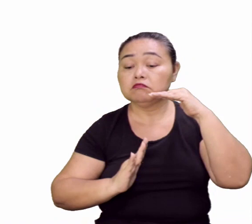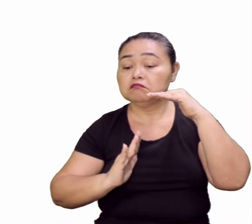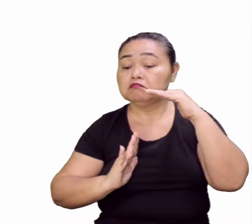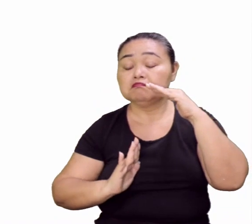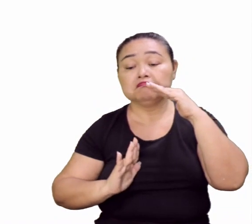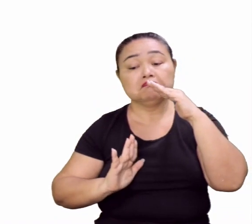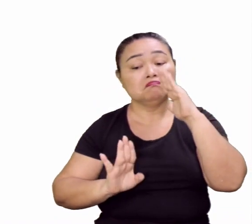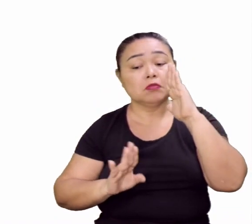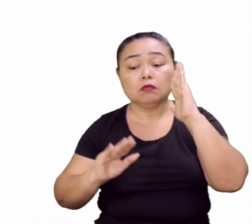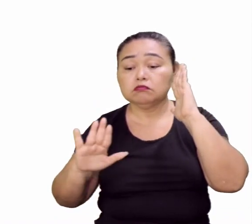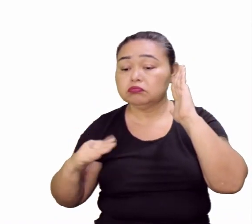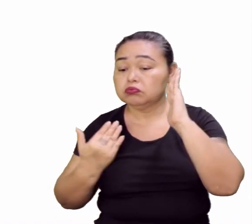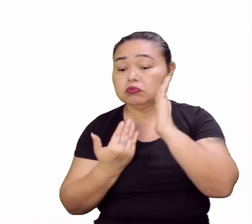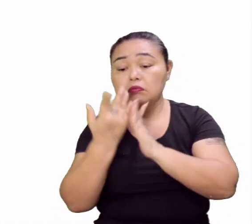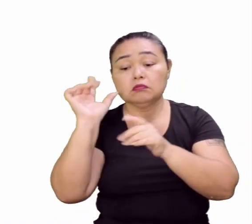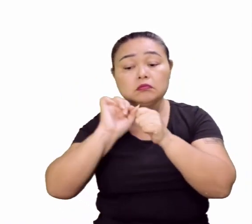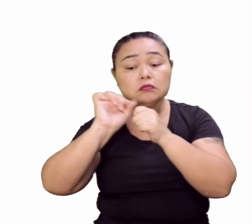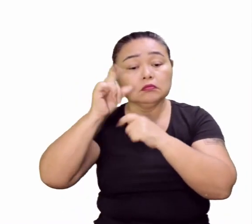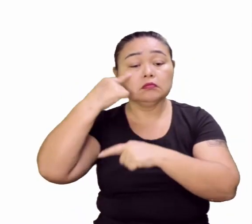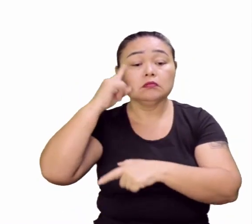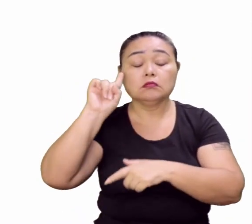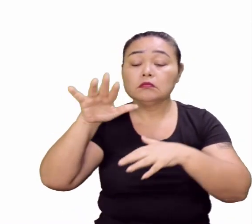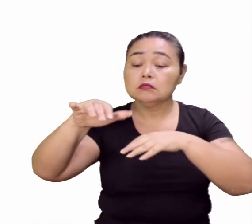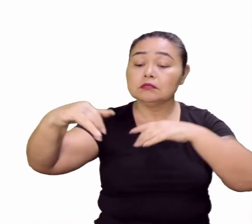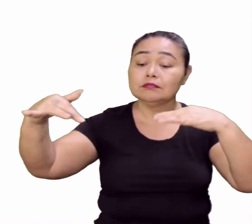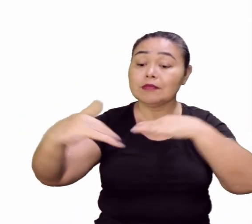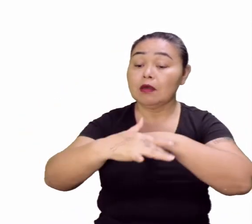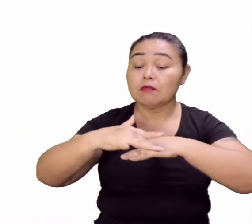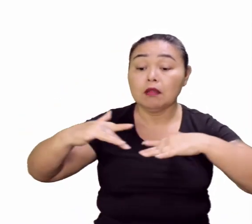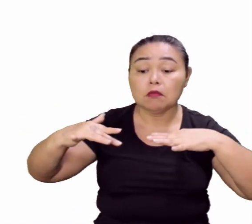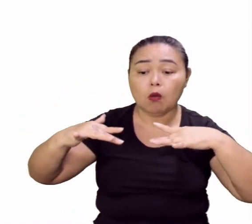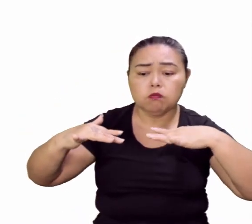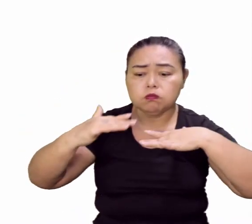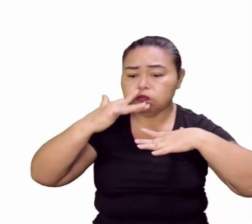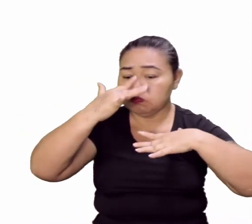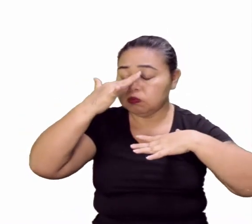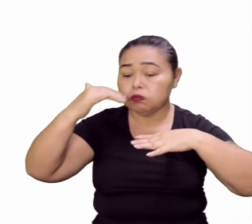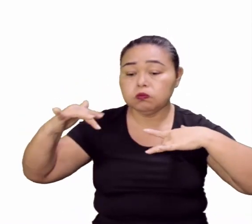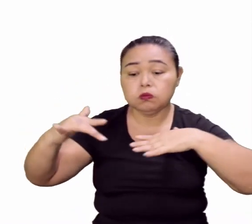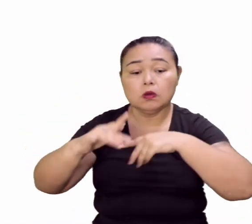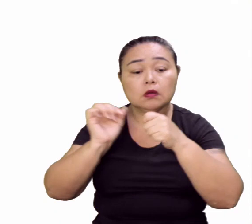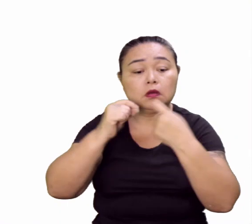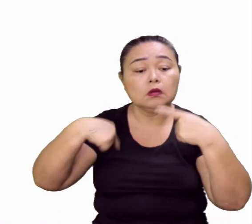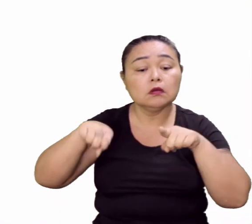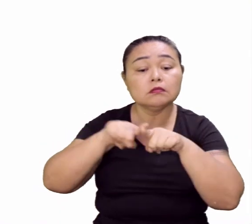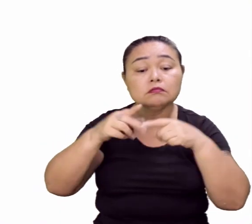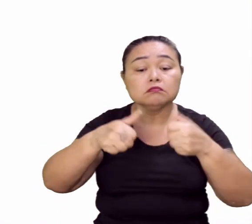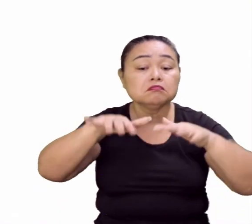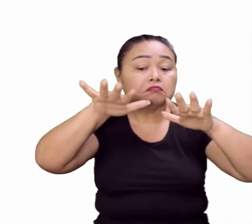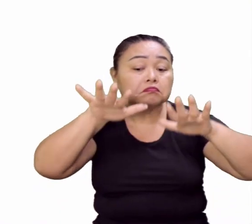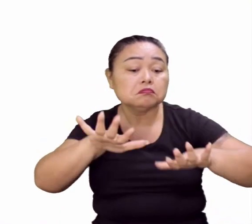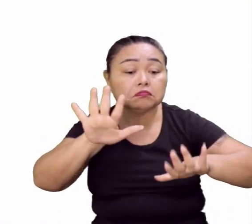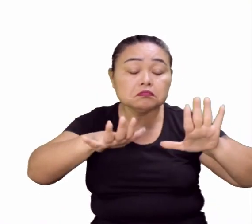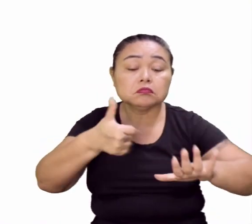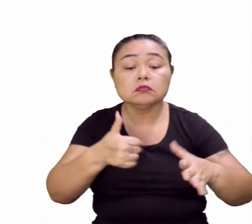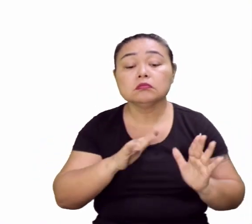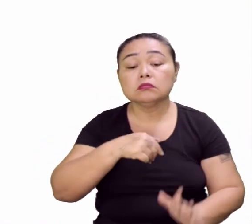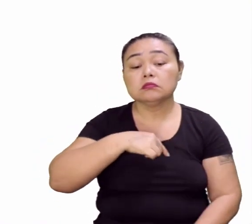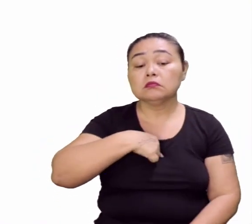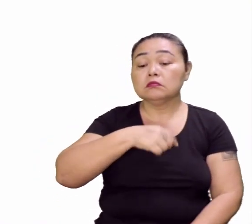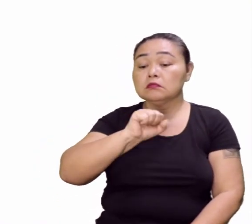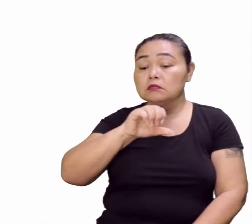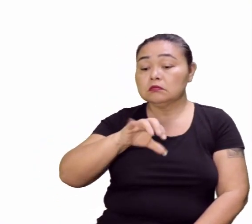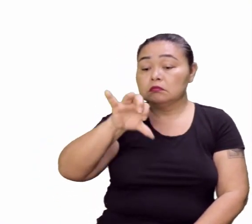o máximo de urbanização. A tendência é de estabilização em torno de índices entre 80% e